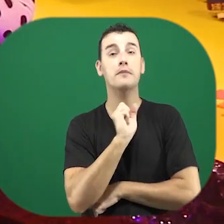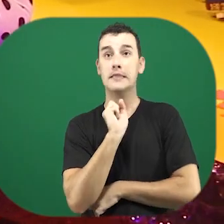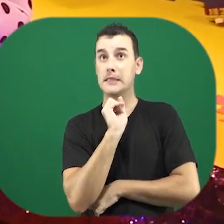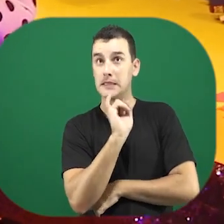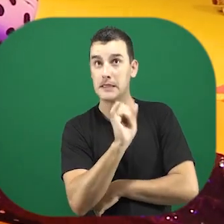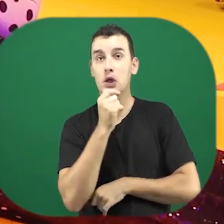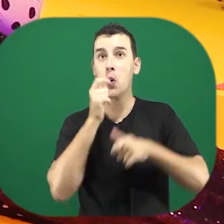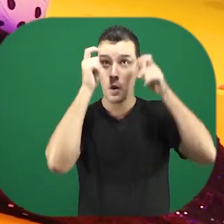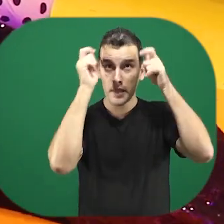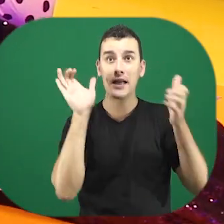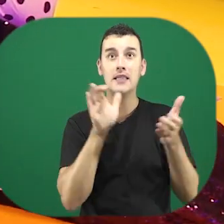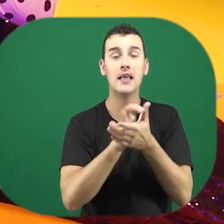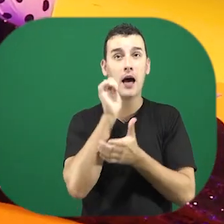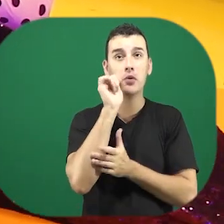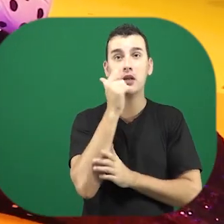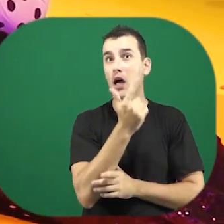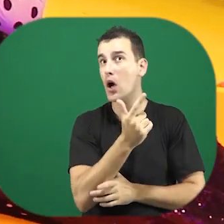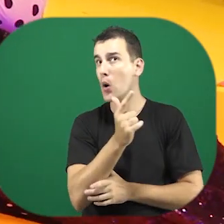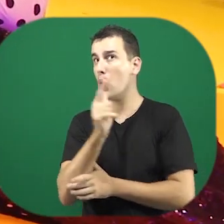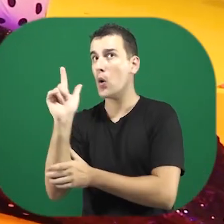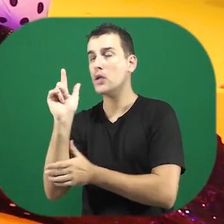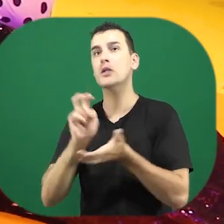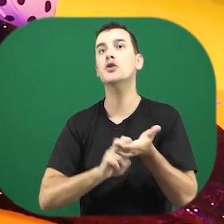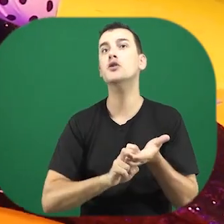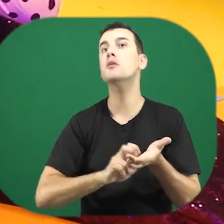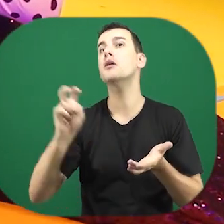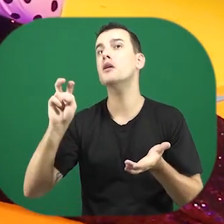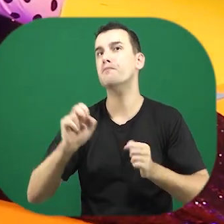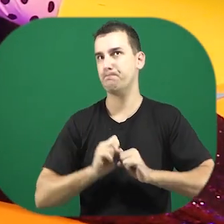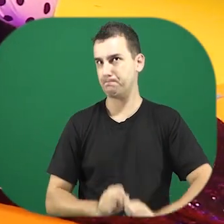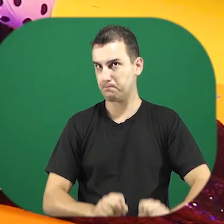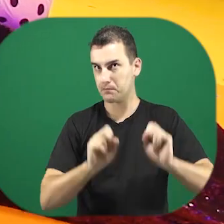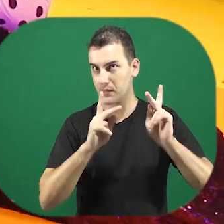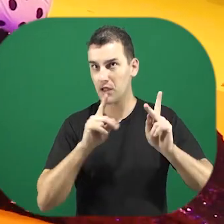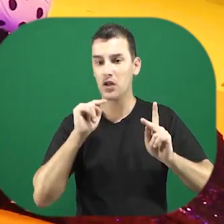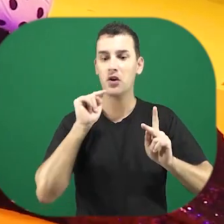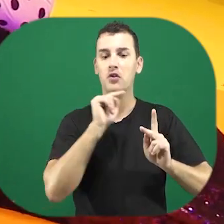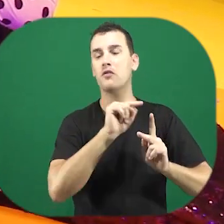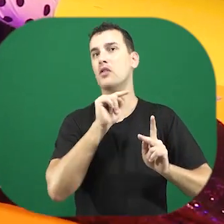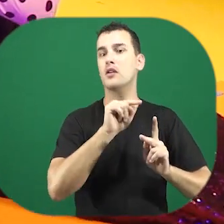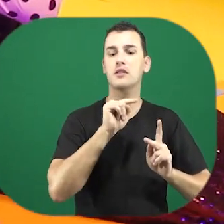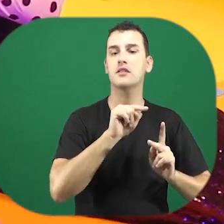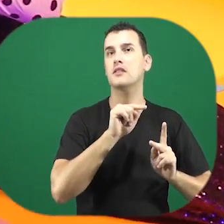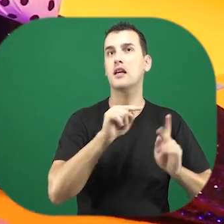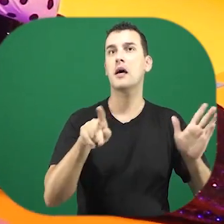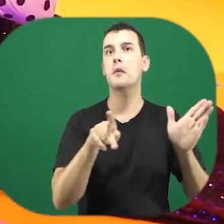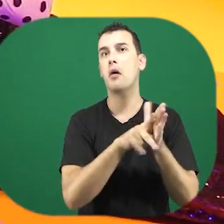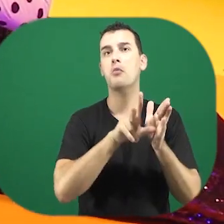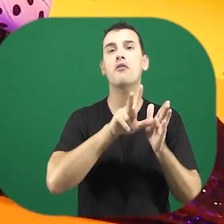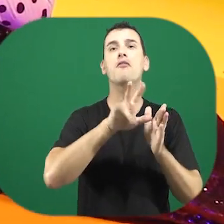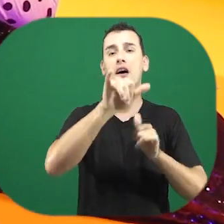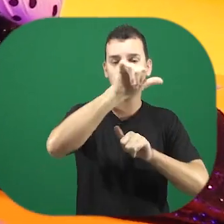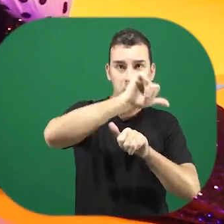com outra, ao amanhecer, você virará espuma no